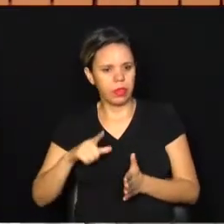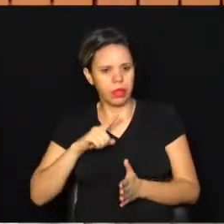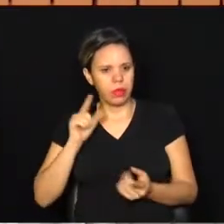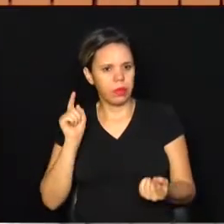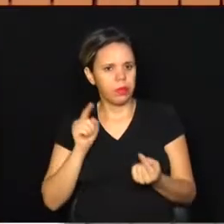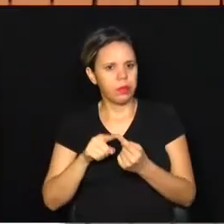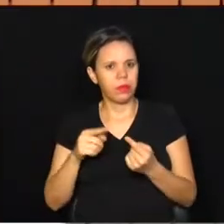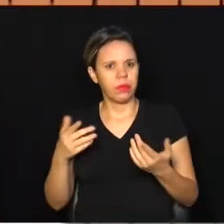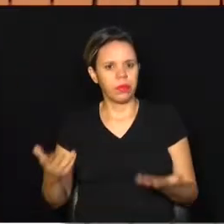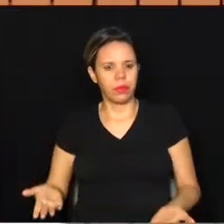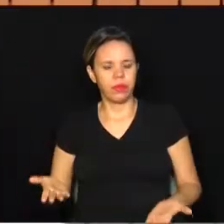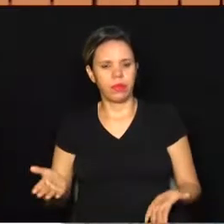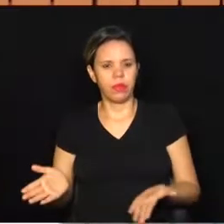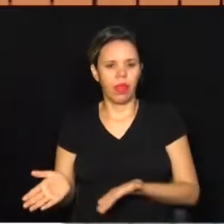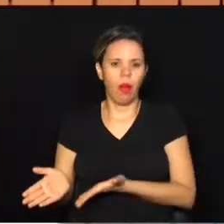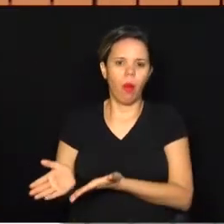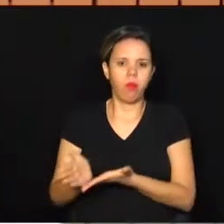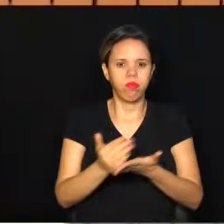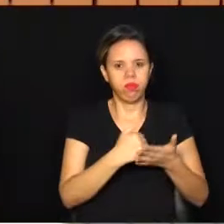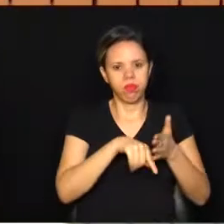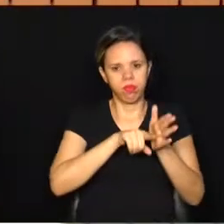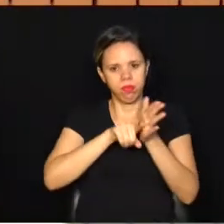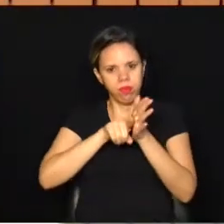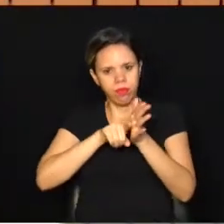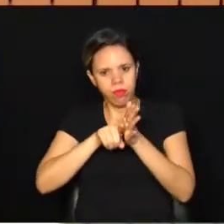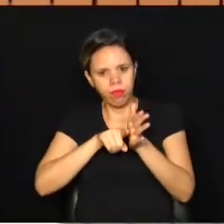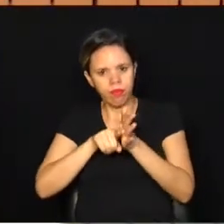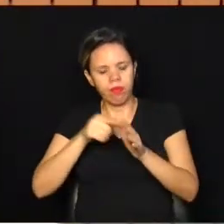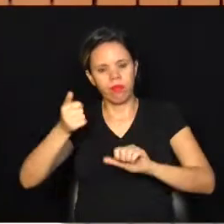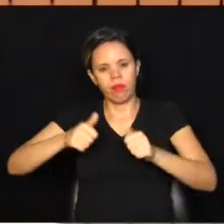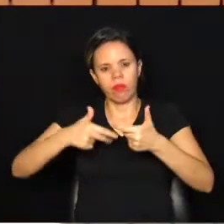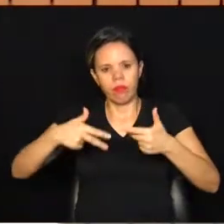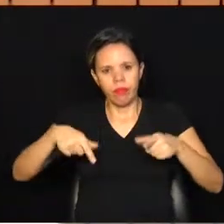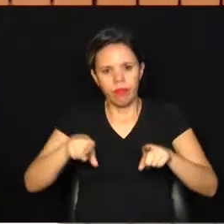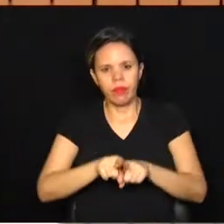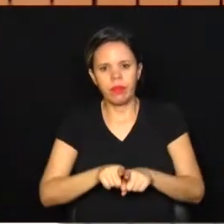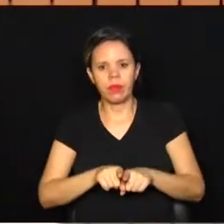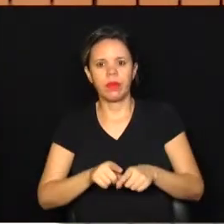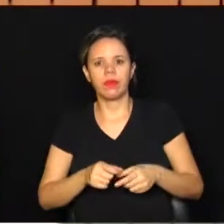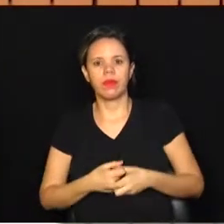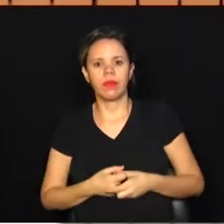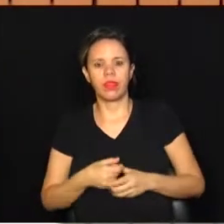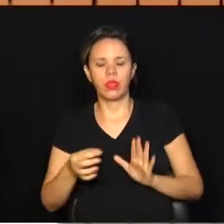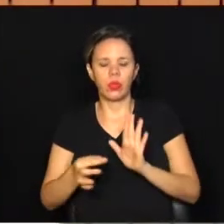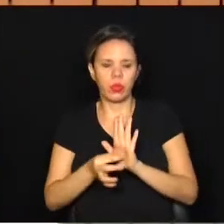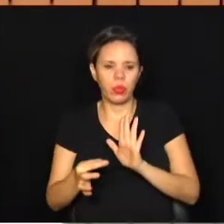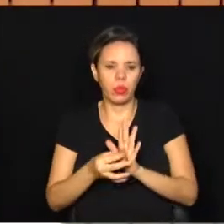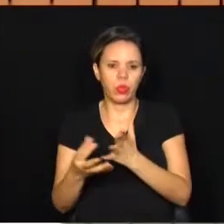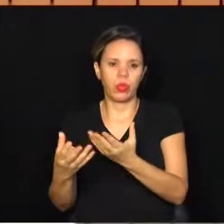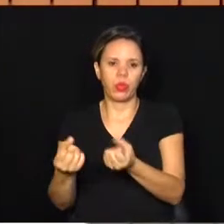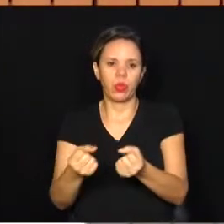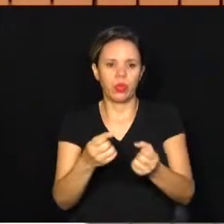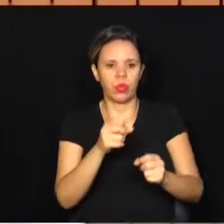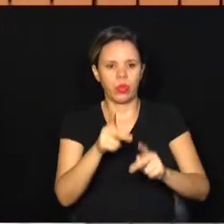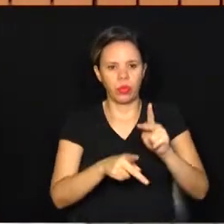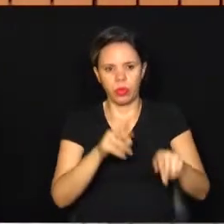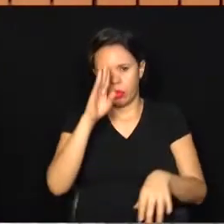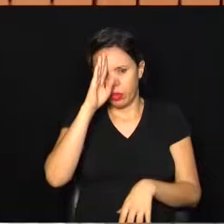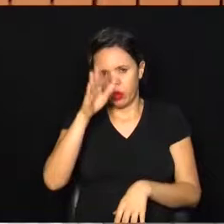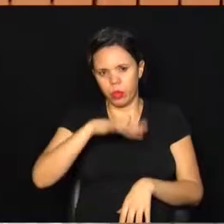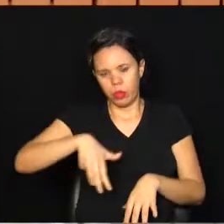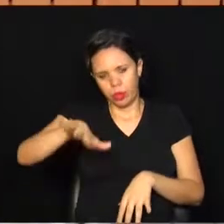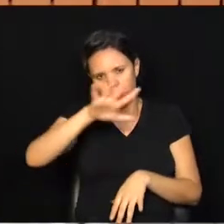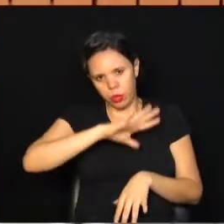pretende colher informações, diagnósticos, sugestões dos munícipes, principalmente da